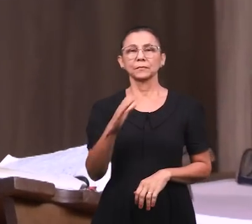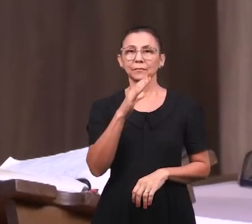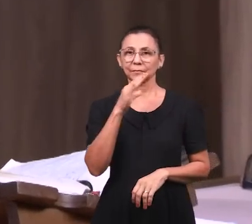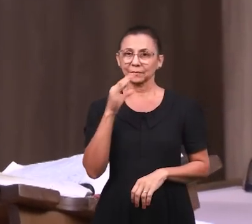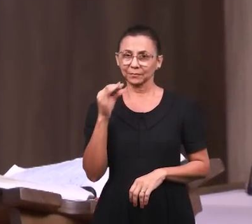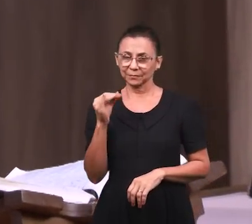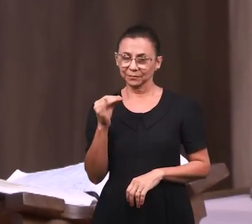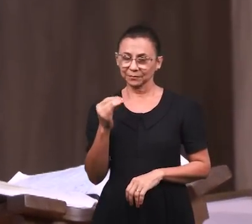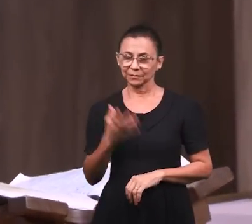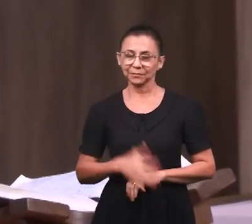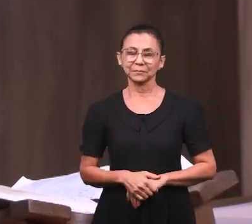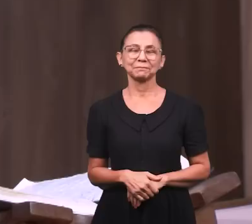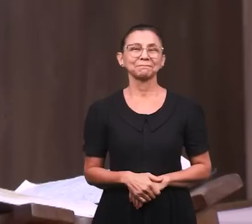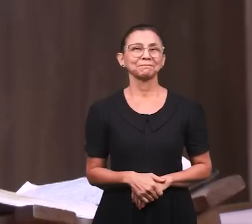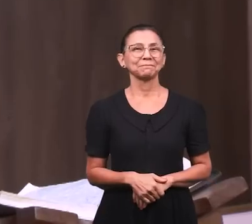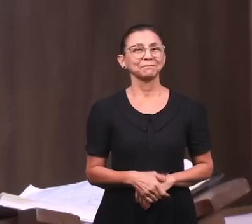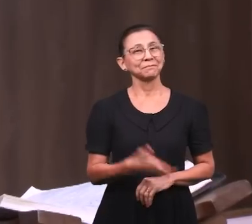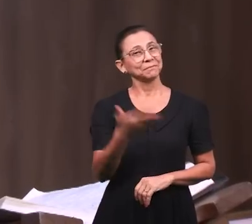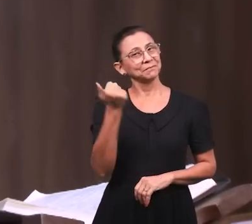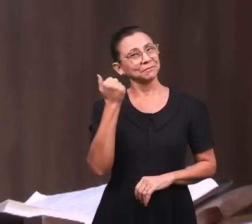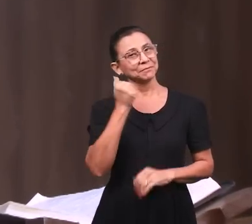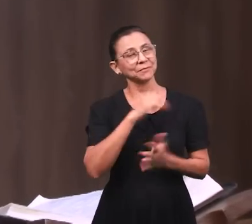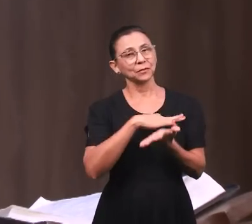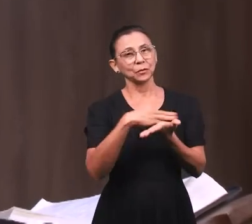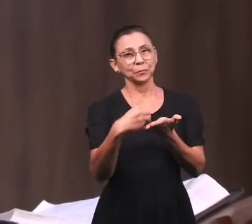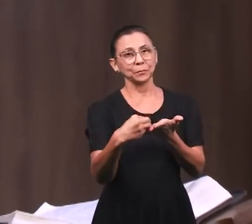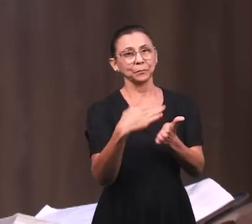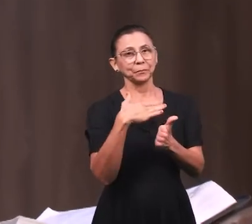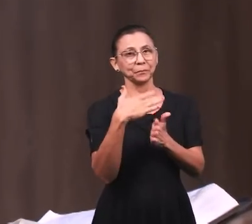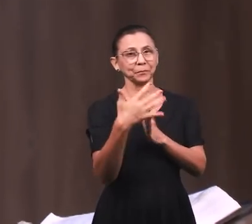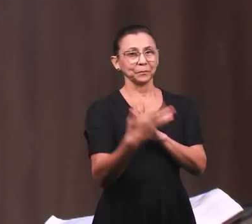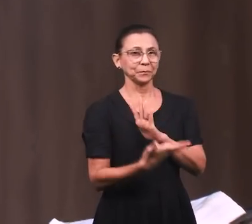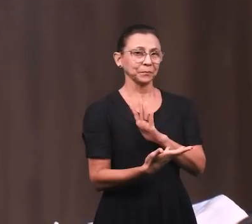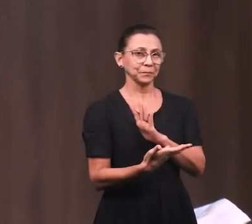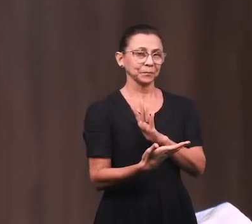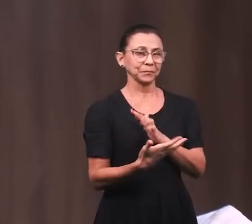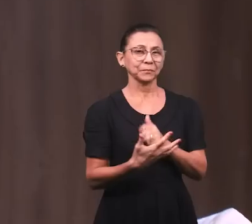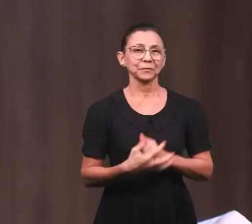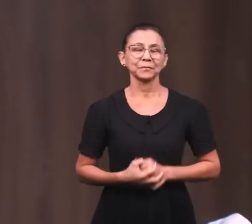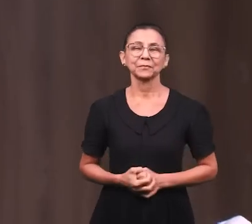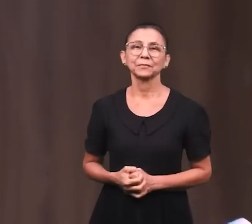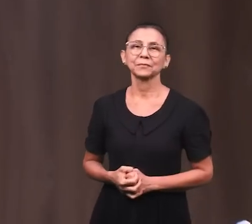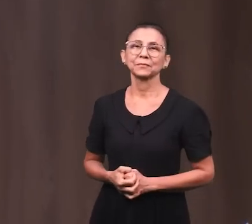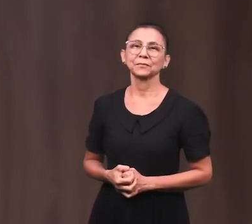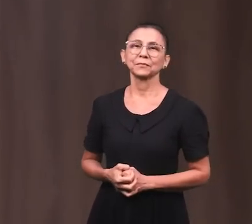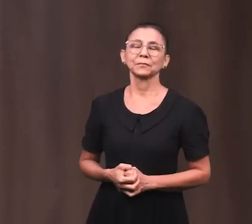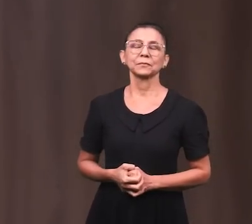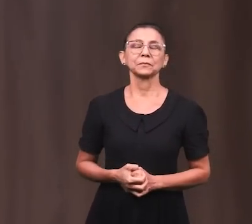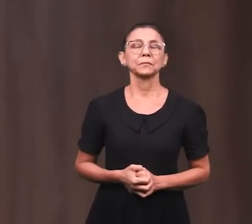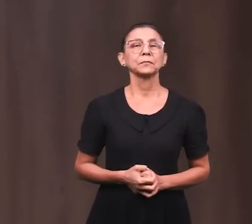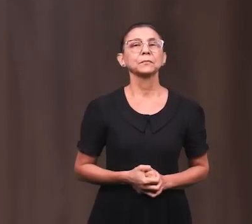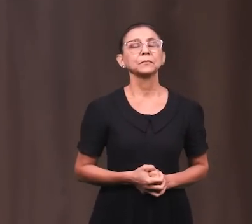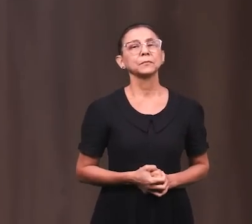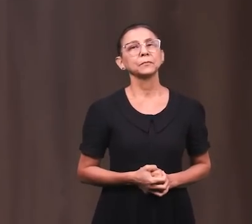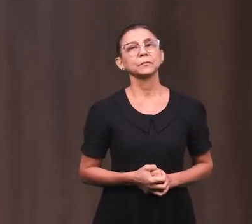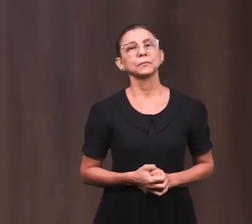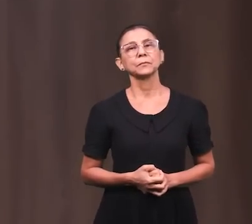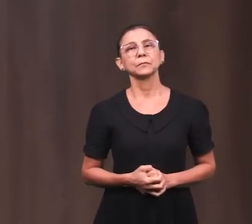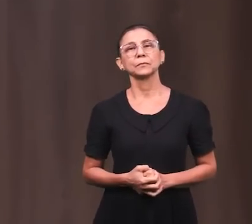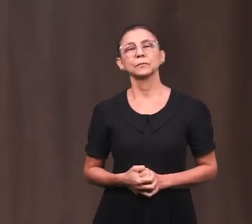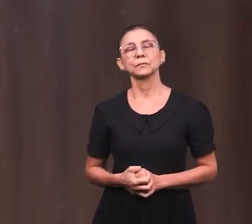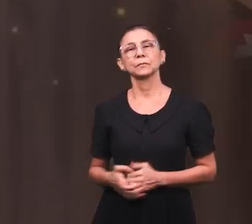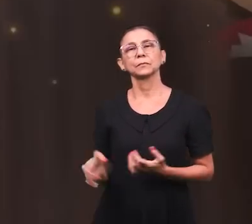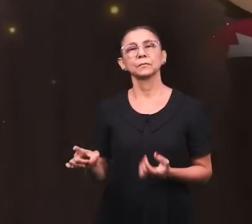de crianças, intermediários e adolescentes. Glorifica o Senhor junto com todas as classes, né? Com as crianças, intermediários